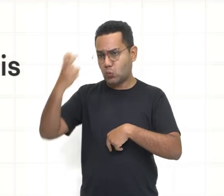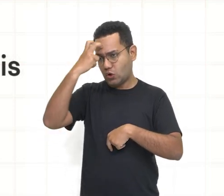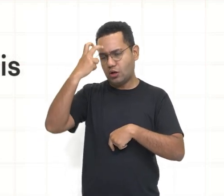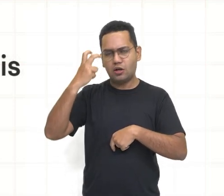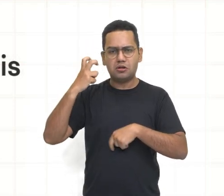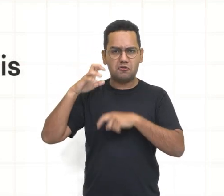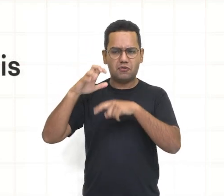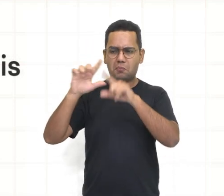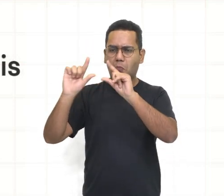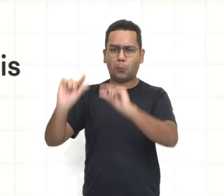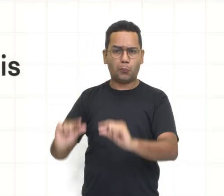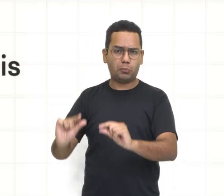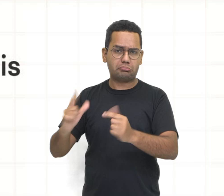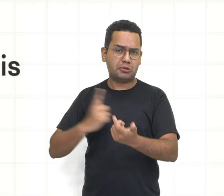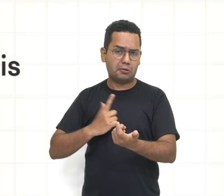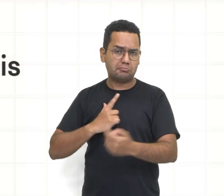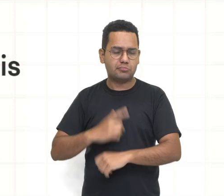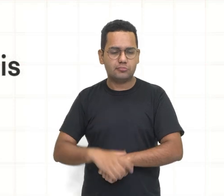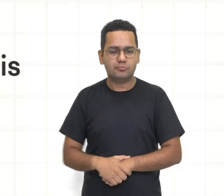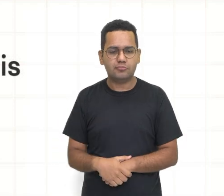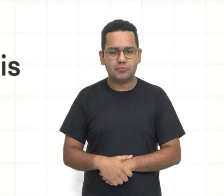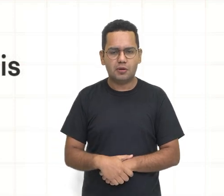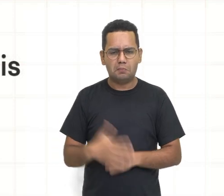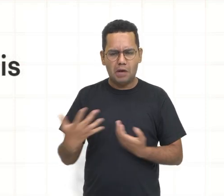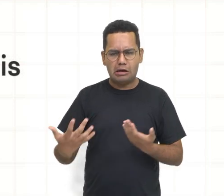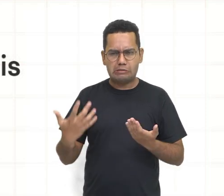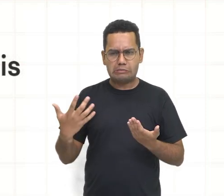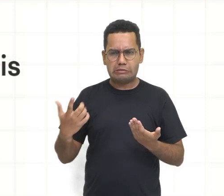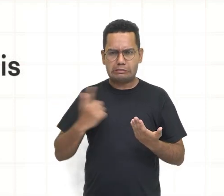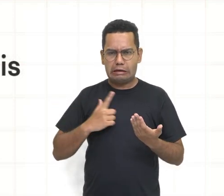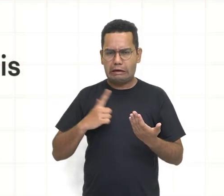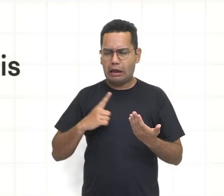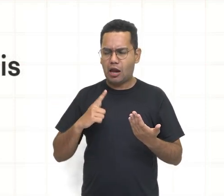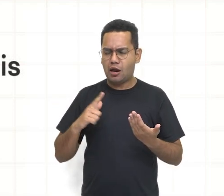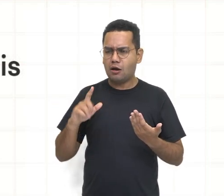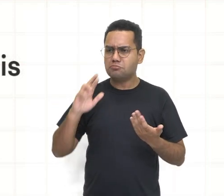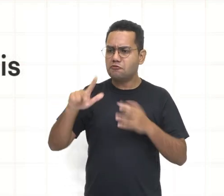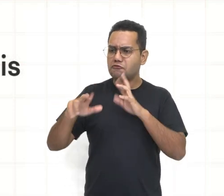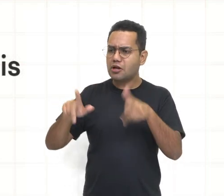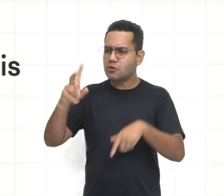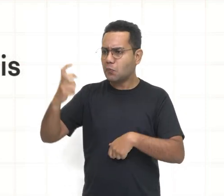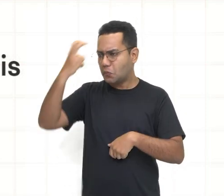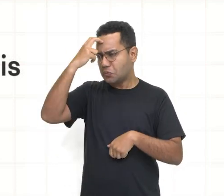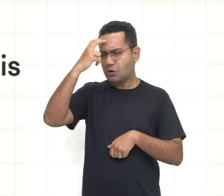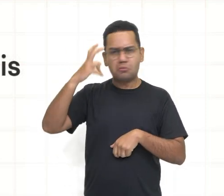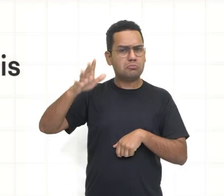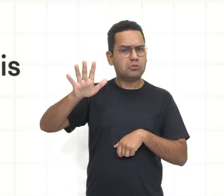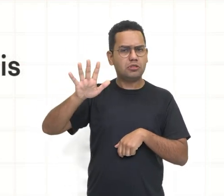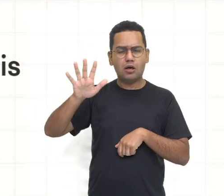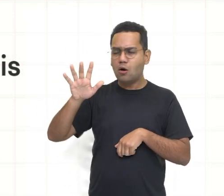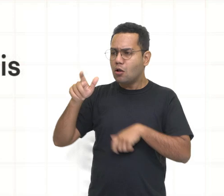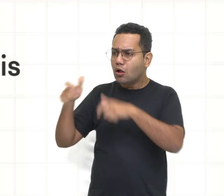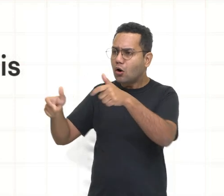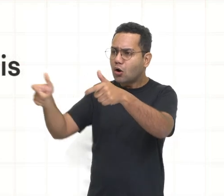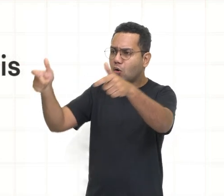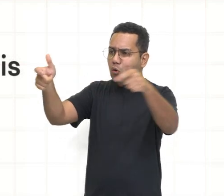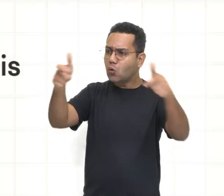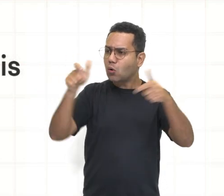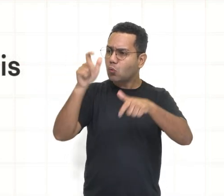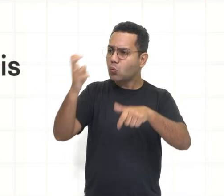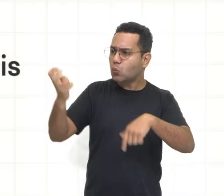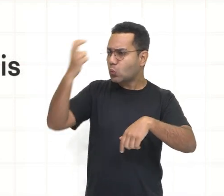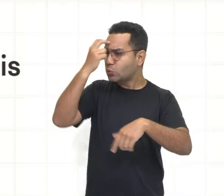Ou seja, não vai ter mais uma diferenciação cultural. Em todos os locais a cultura vai ser a mesma. E isso pode